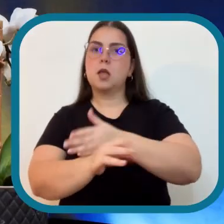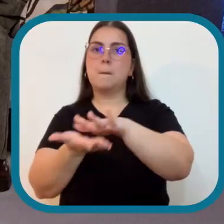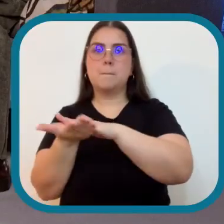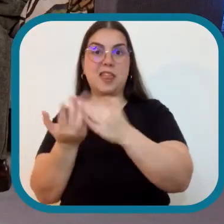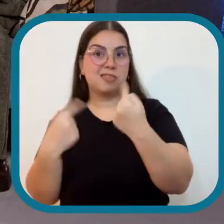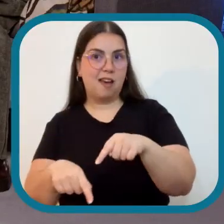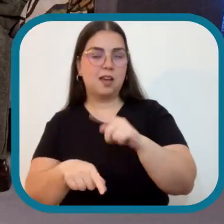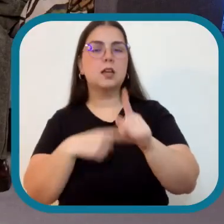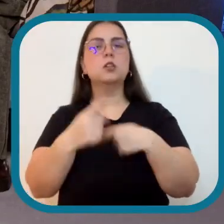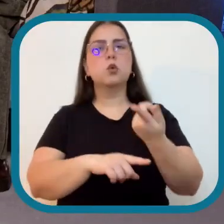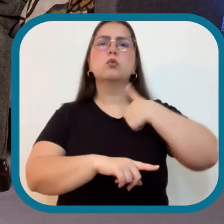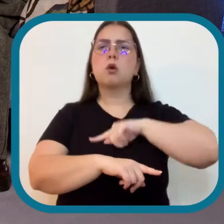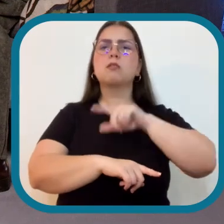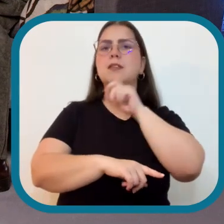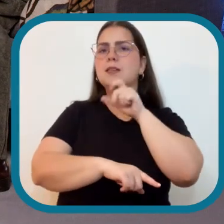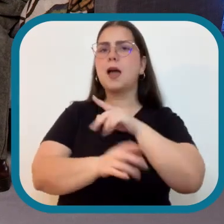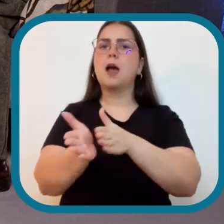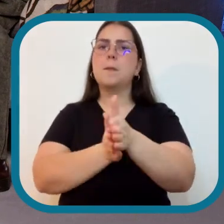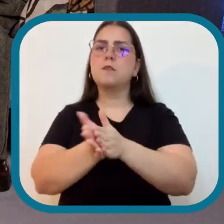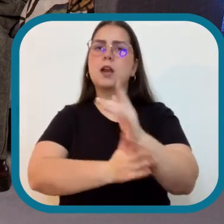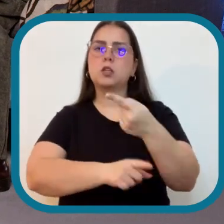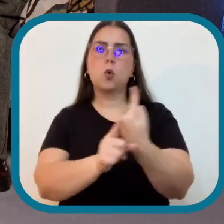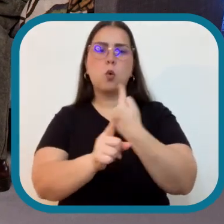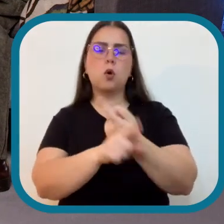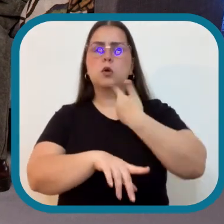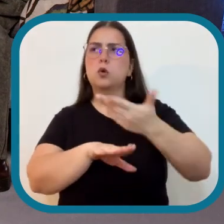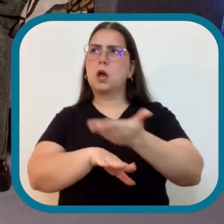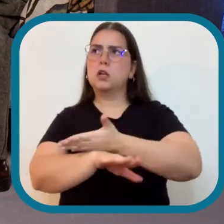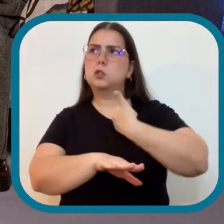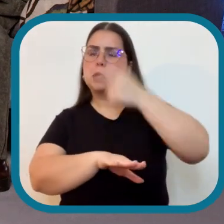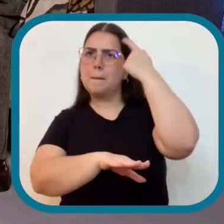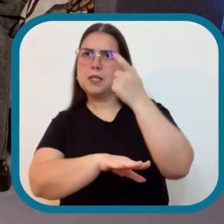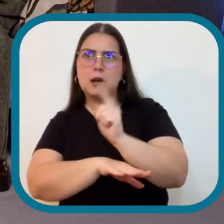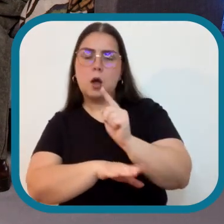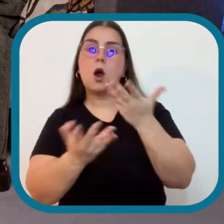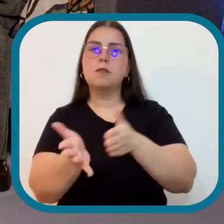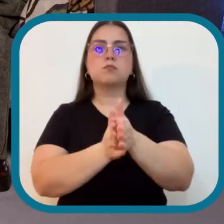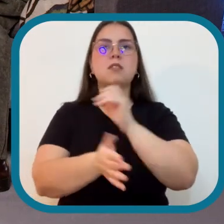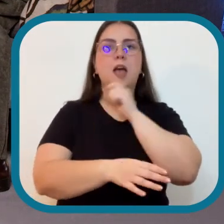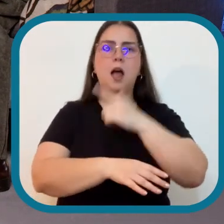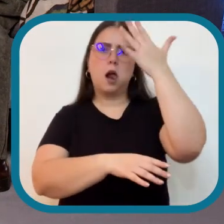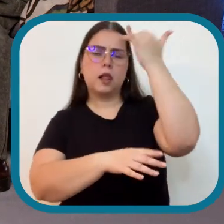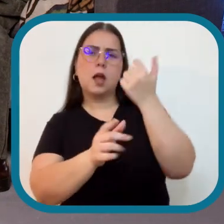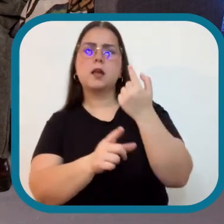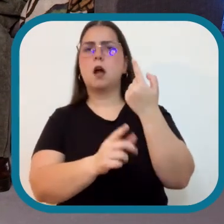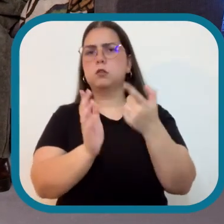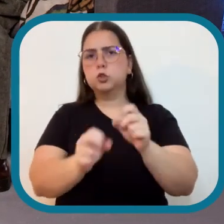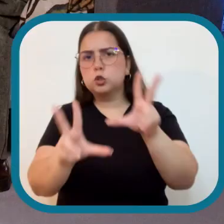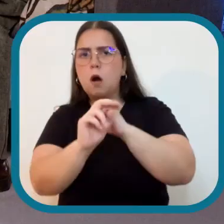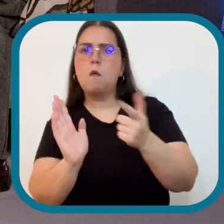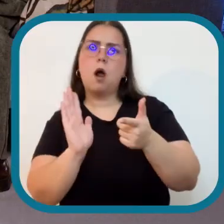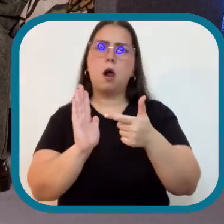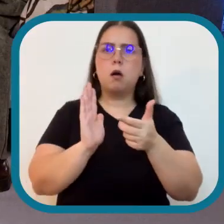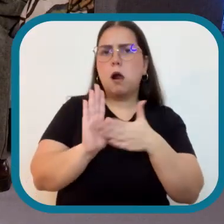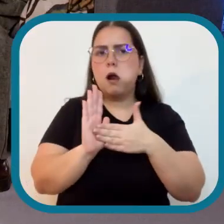existentes. E com base nisso nós podemos pegar em hipóteses que não tínhamos considerado, podemos testar ideias novas e